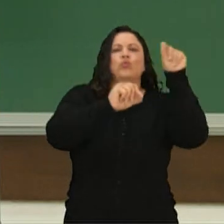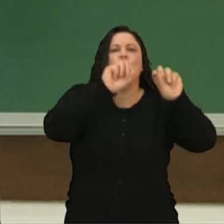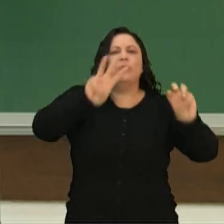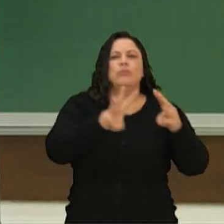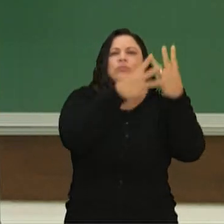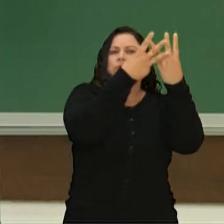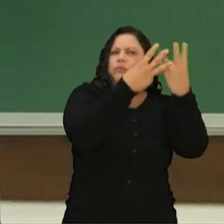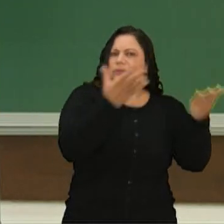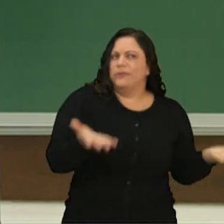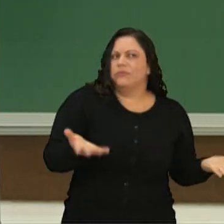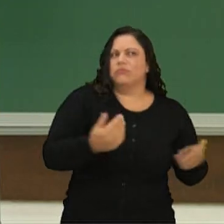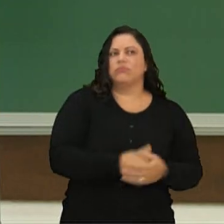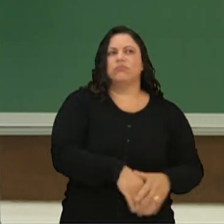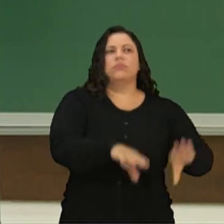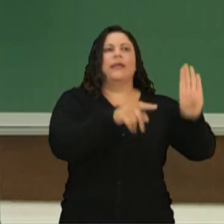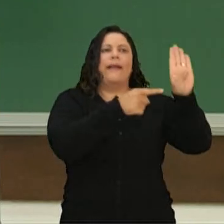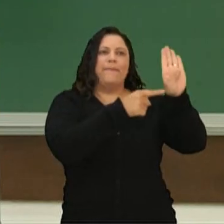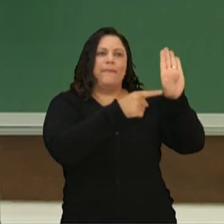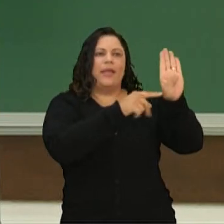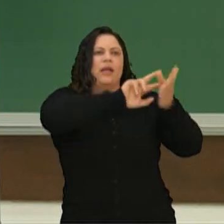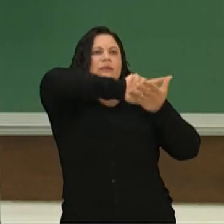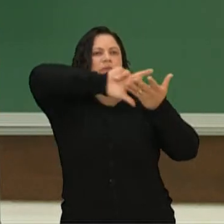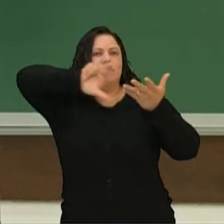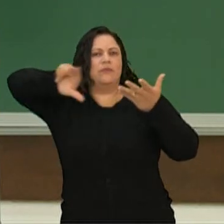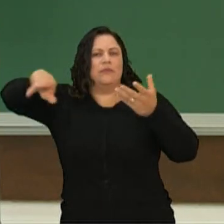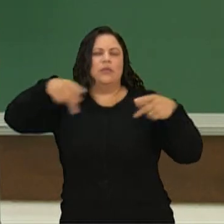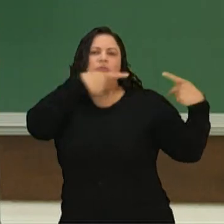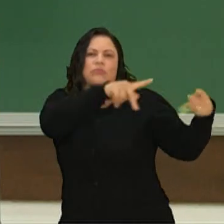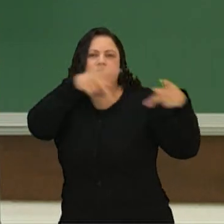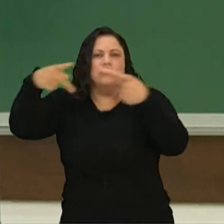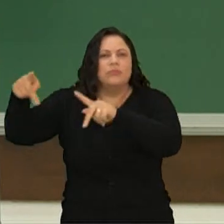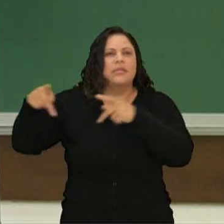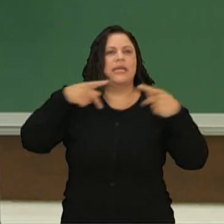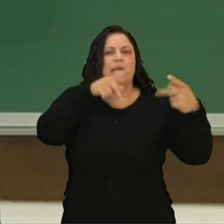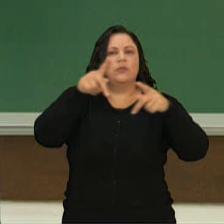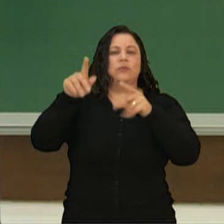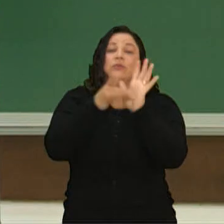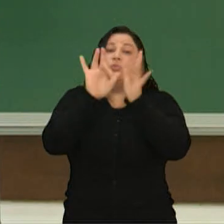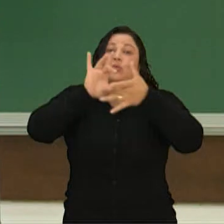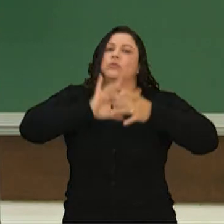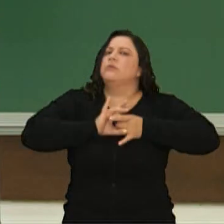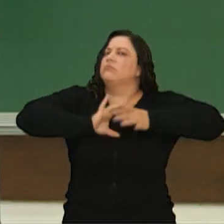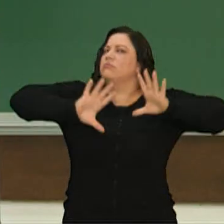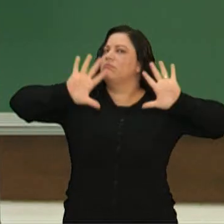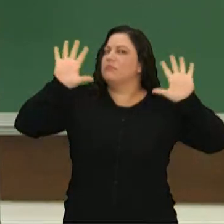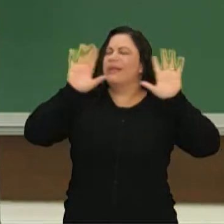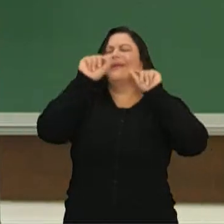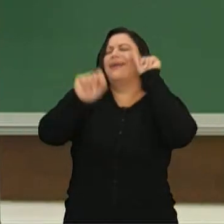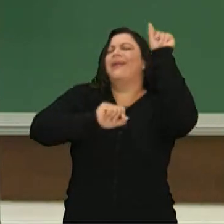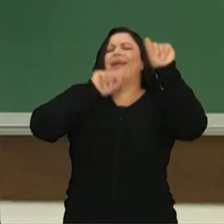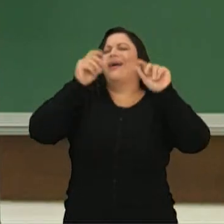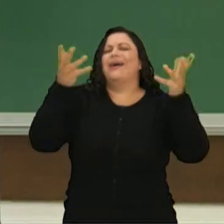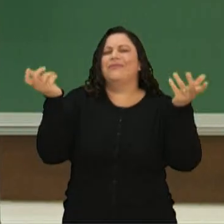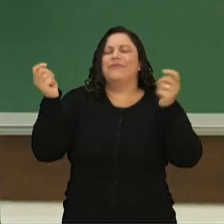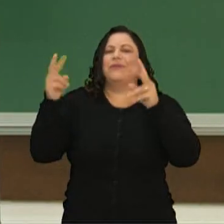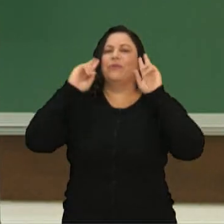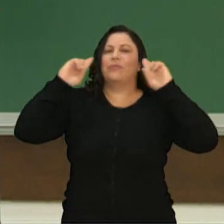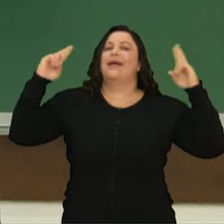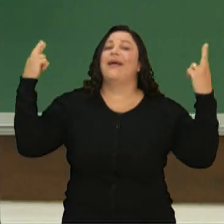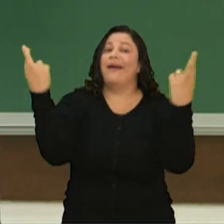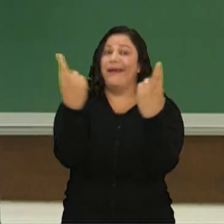B. Nas diversas parábolas, Jesus deixa claro que veio para reinar e governar com sua política de